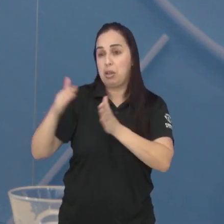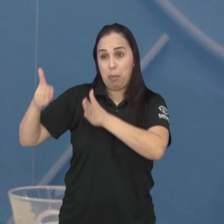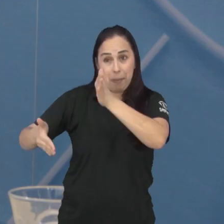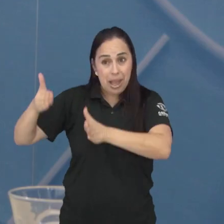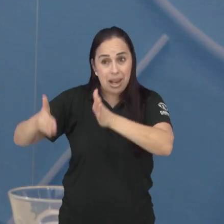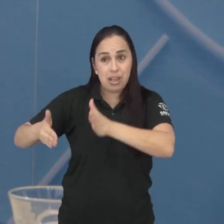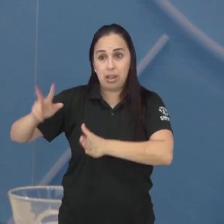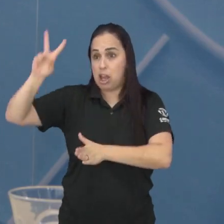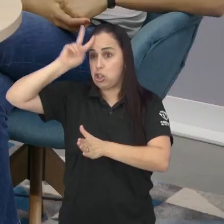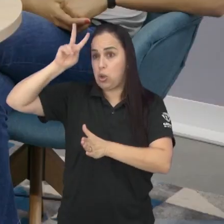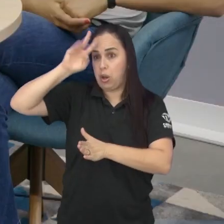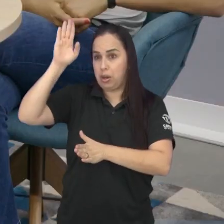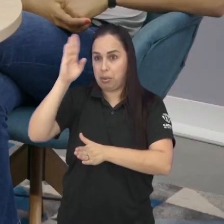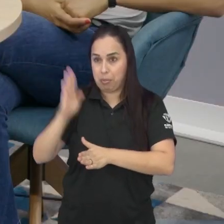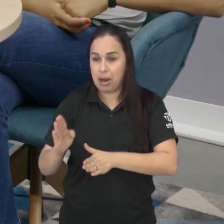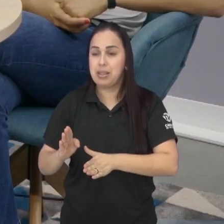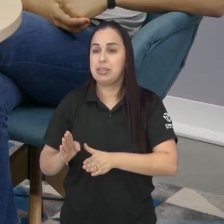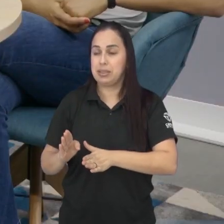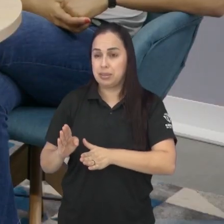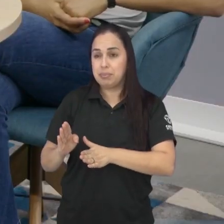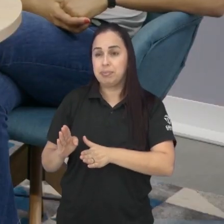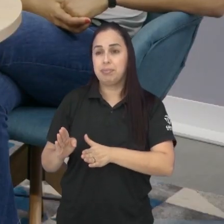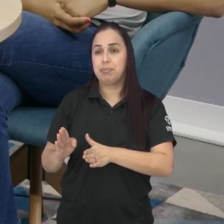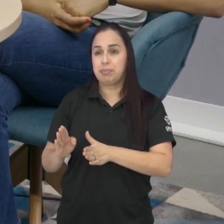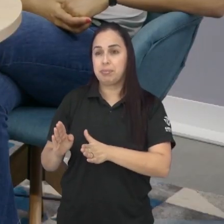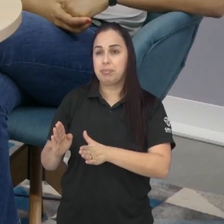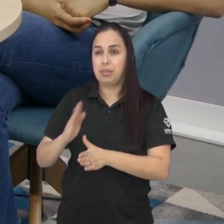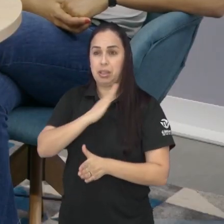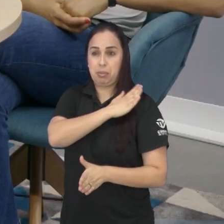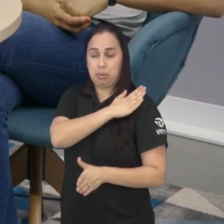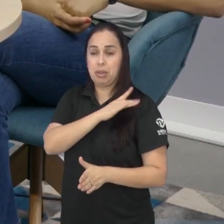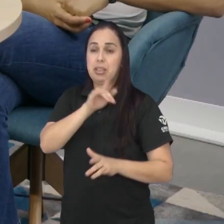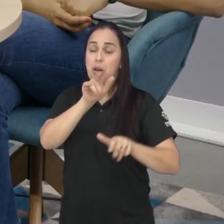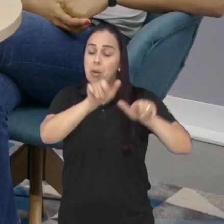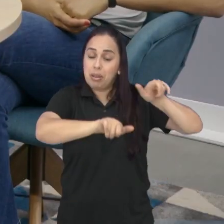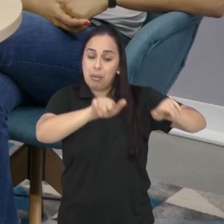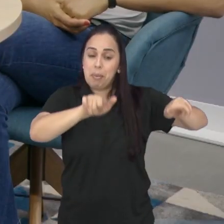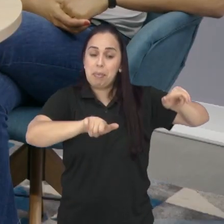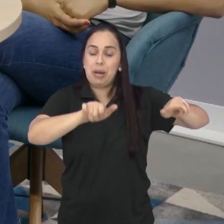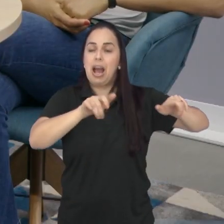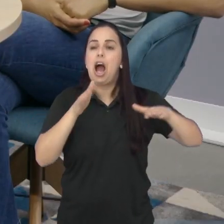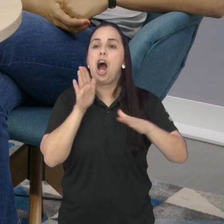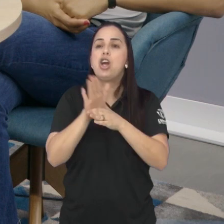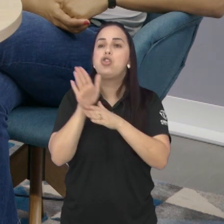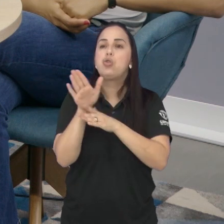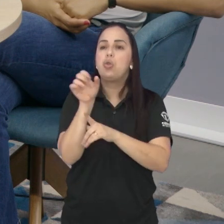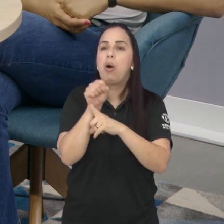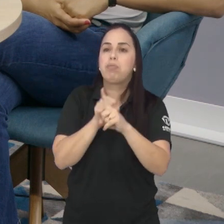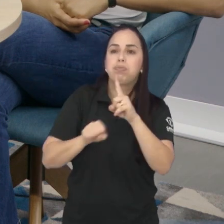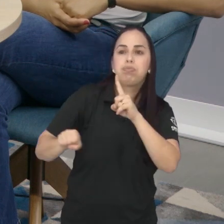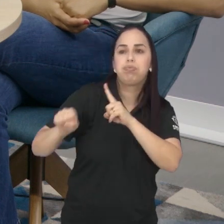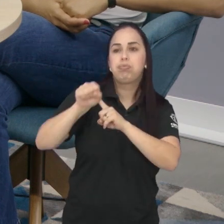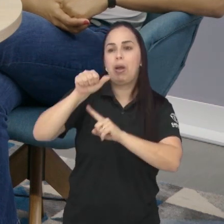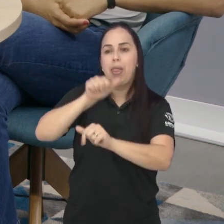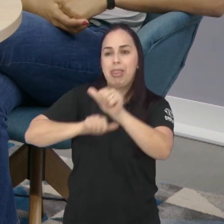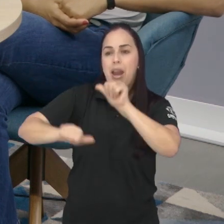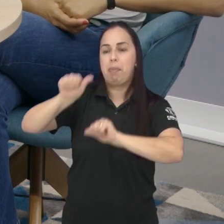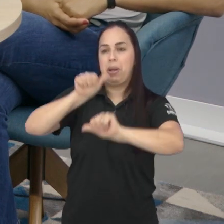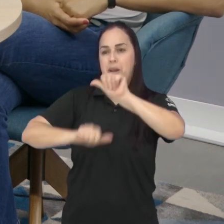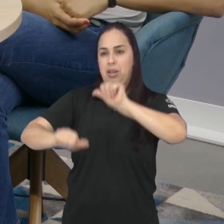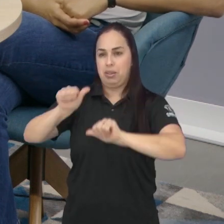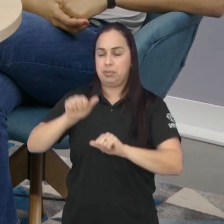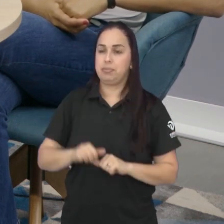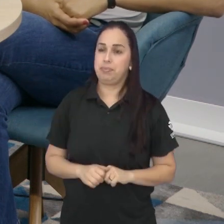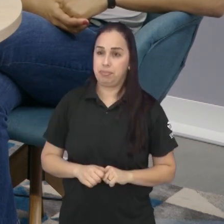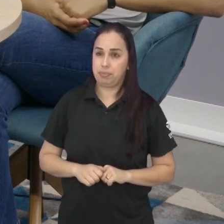histórico em que o Brasil estava virando isso que a Lidiane falou, né? O papel da mulher nessa transformação do Brasil numa potência, vamos dizer, industrial e tal,